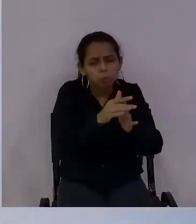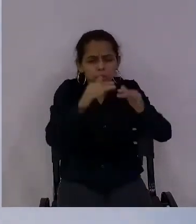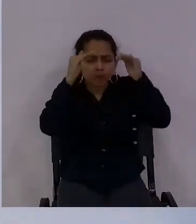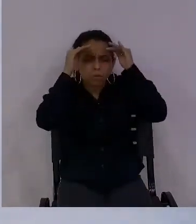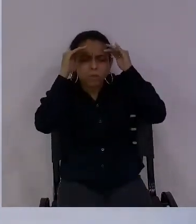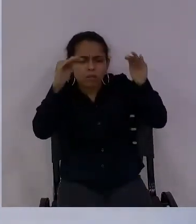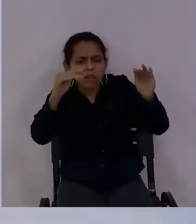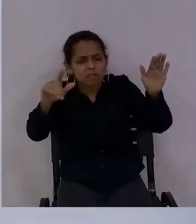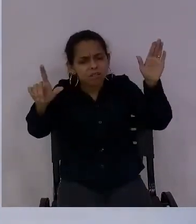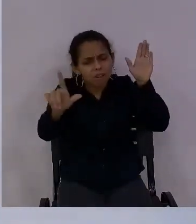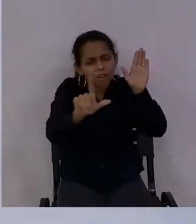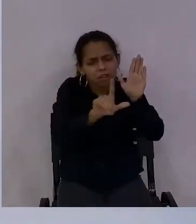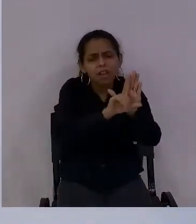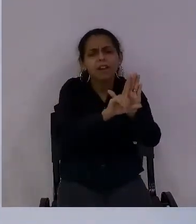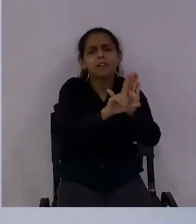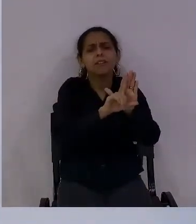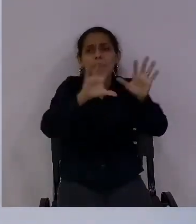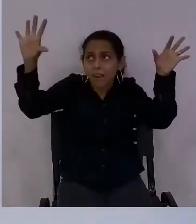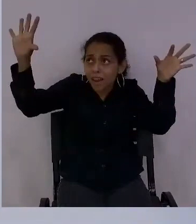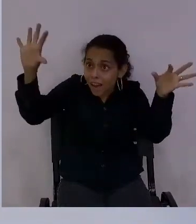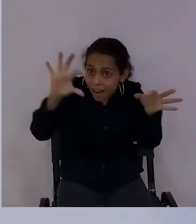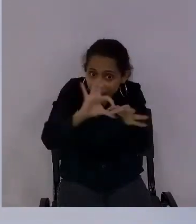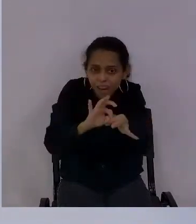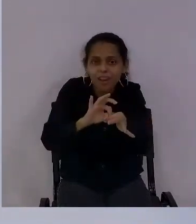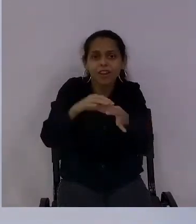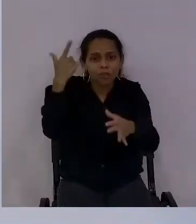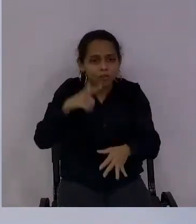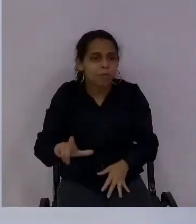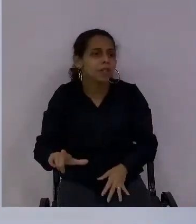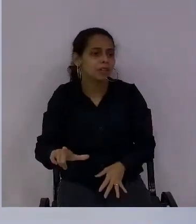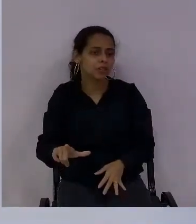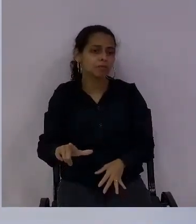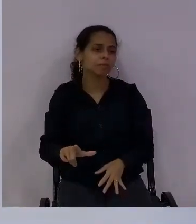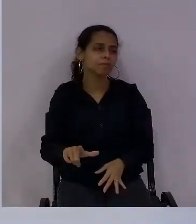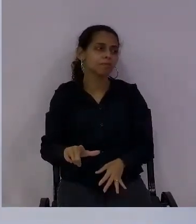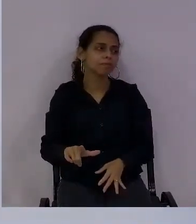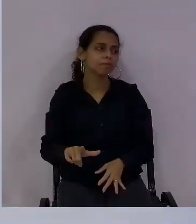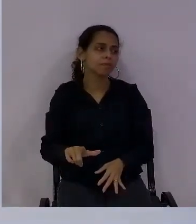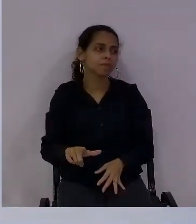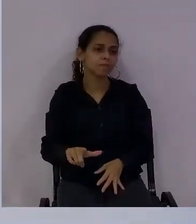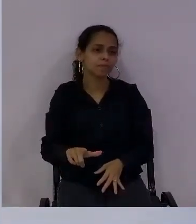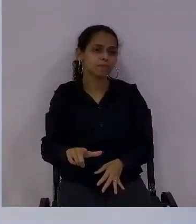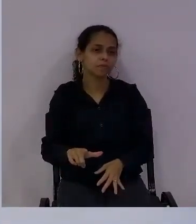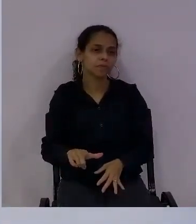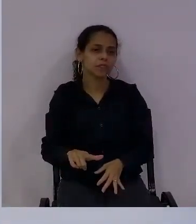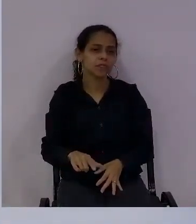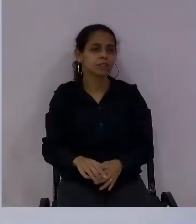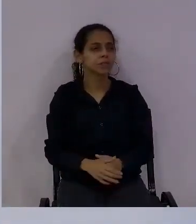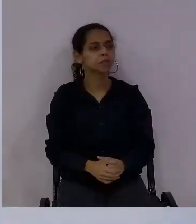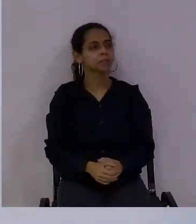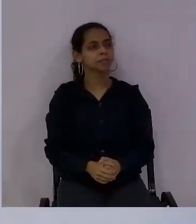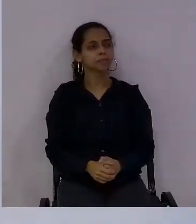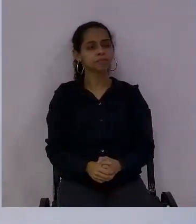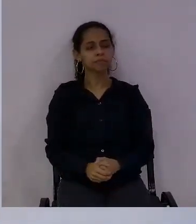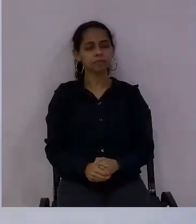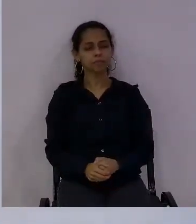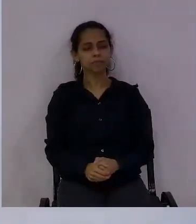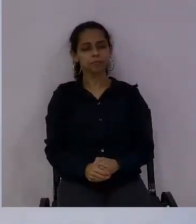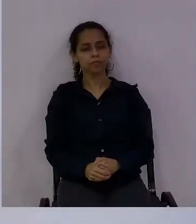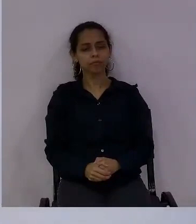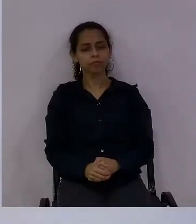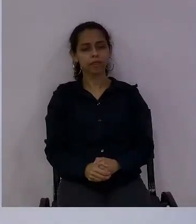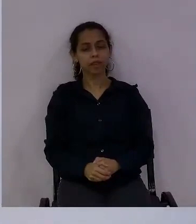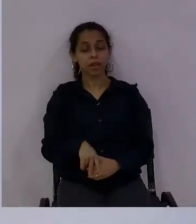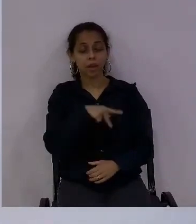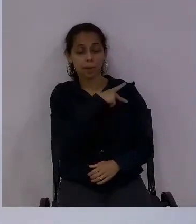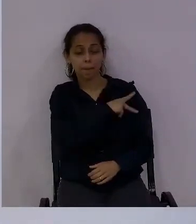Esta submissão, ela vai de forma tão profunda, ela é tão verdadeira, que Paulo se